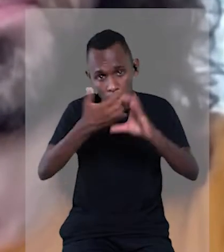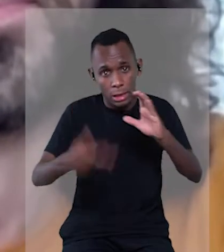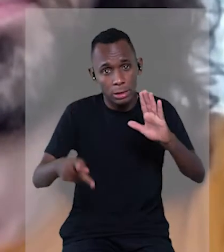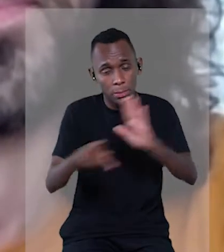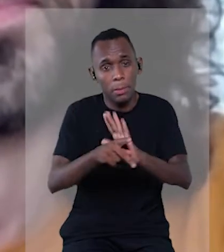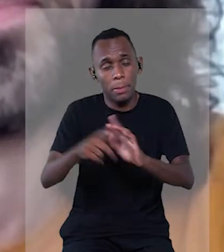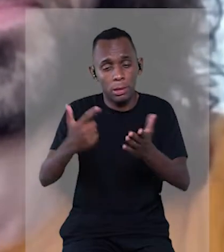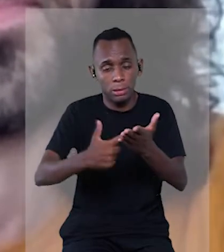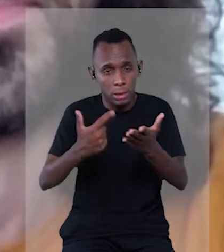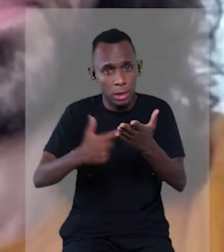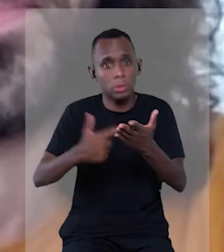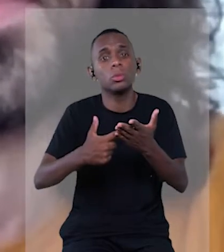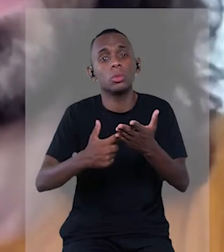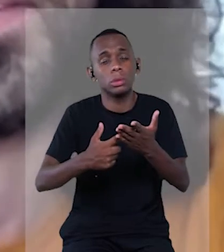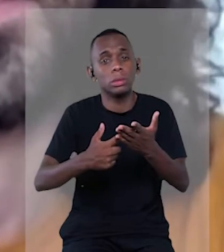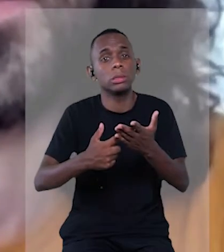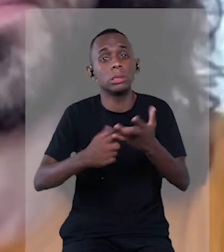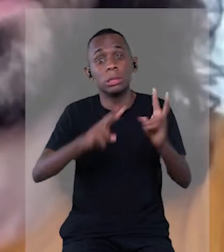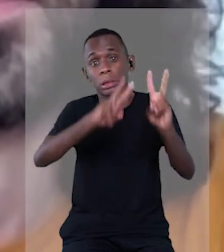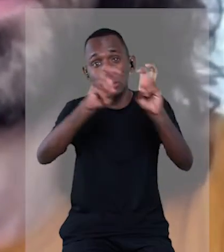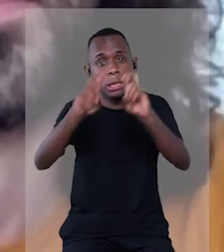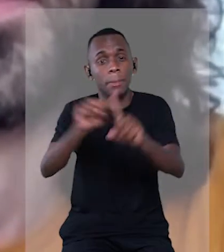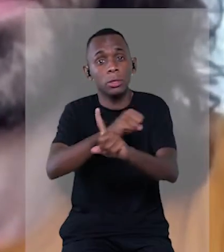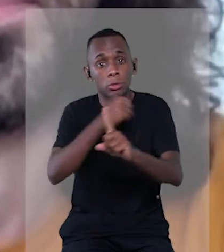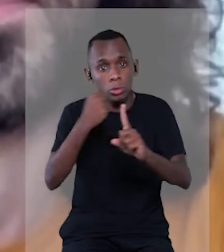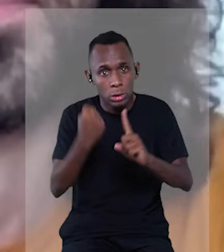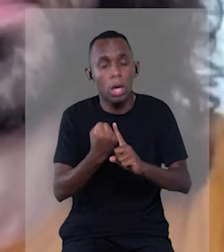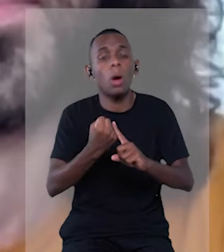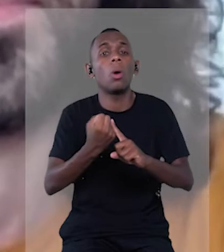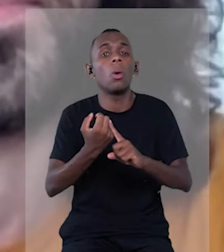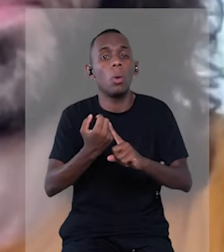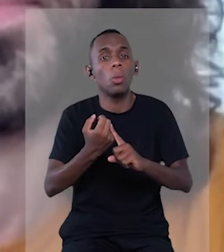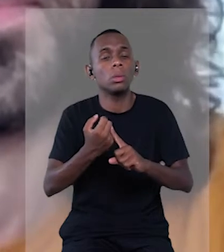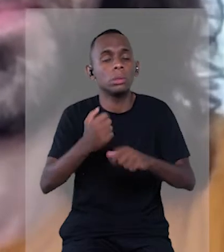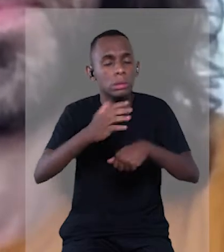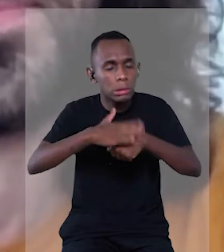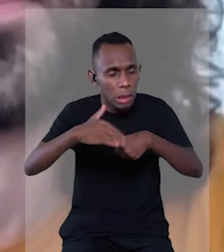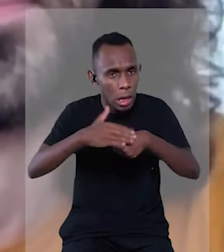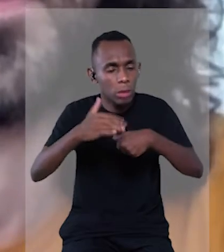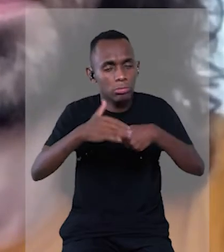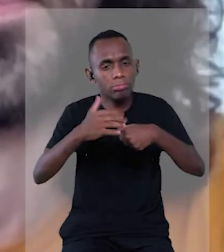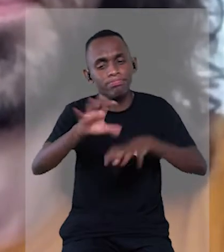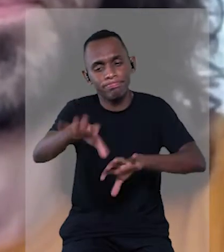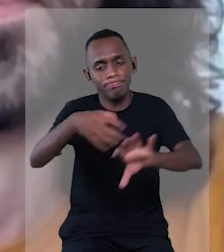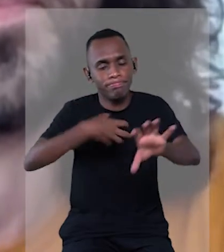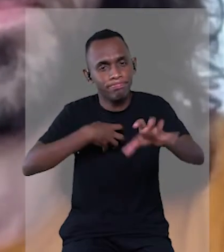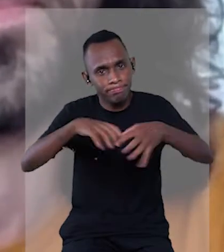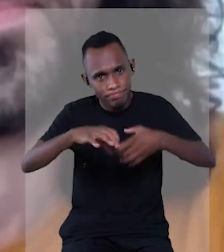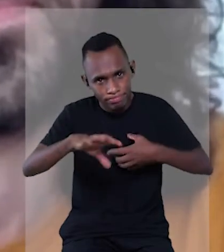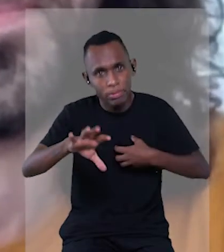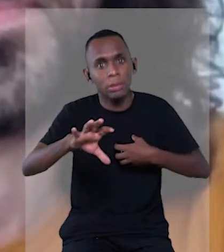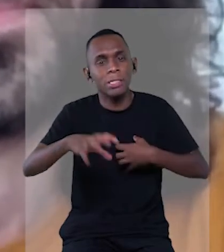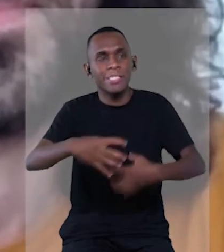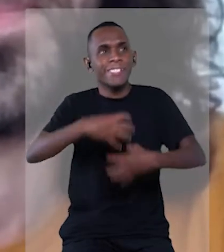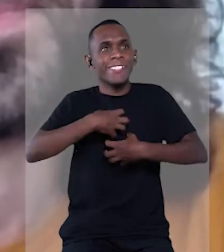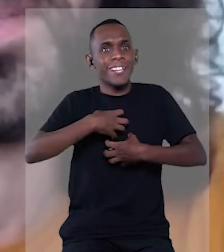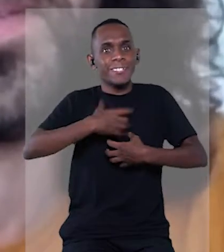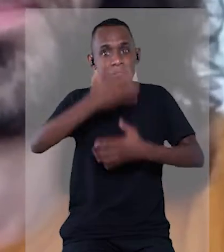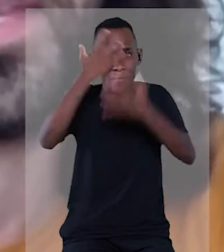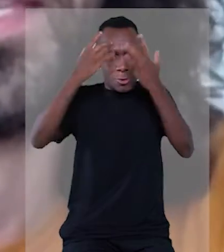essas questões sociais dessa forma afetiva também, que eu acho que vem e toca ali a gente que está lendo,